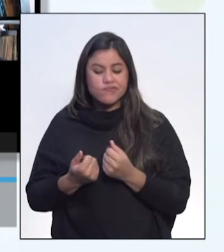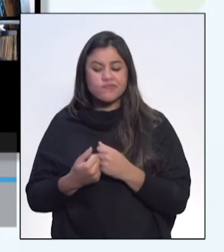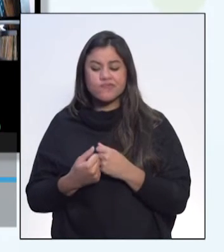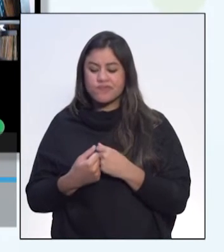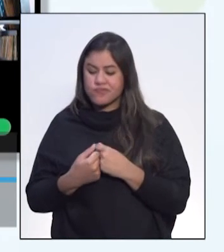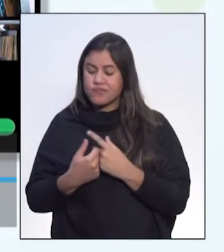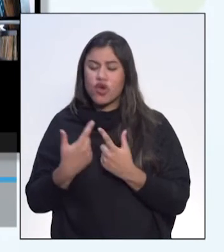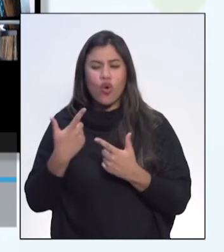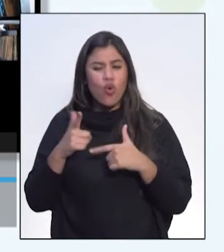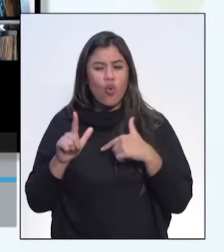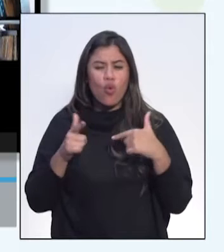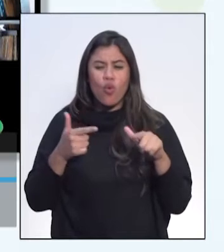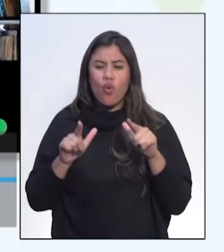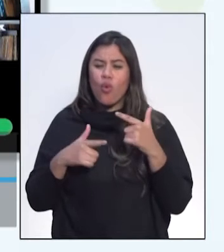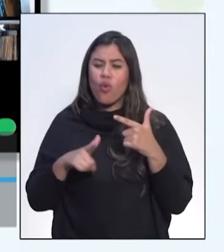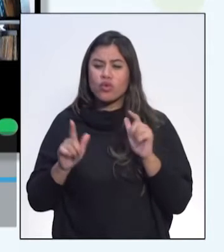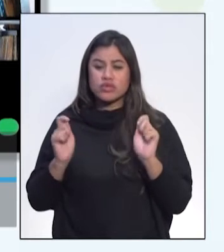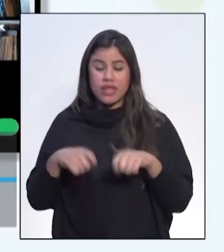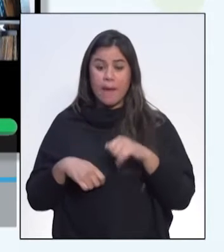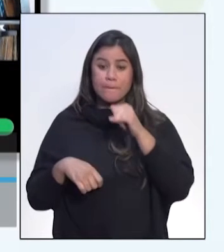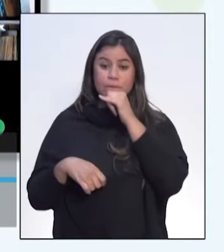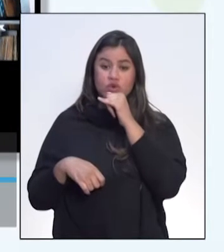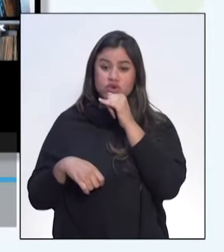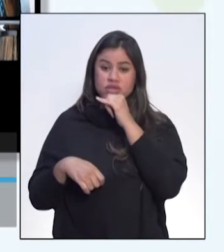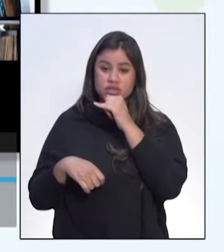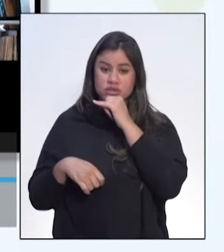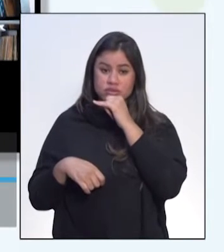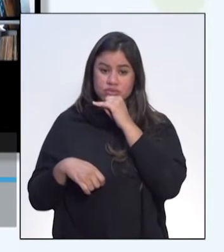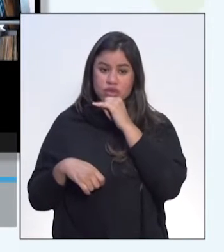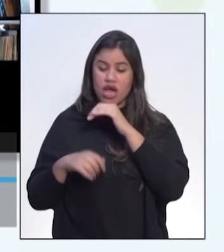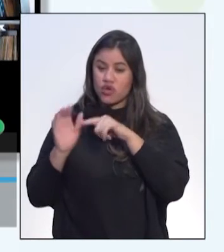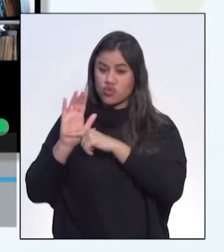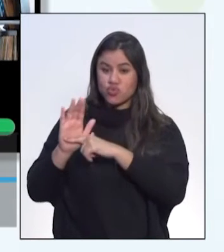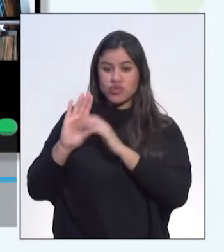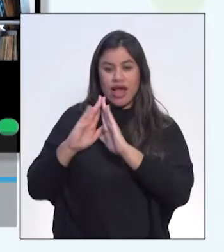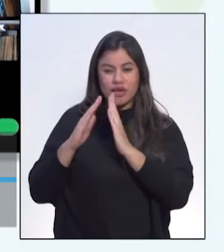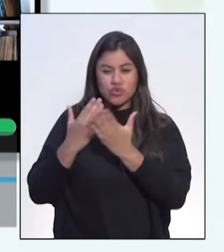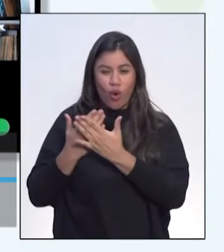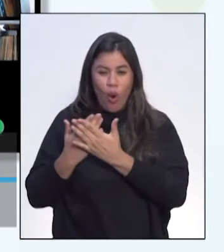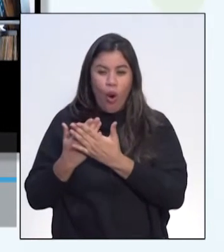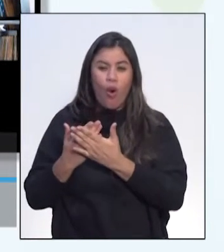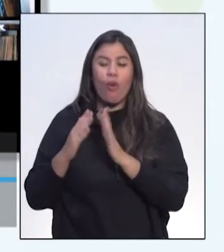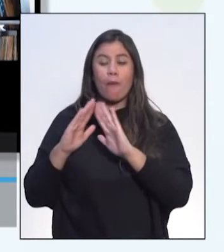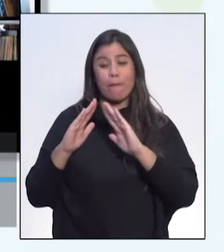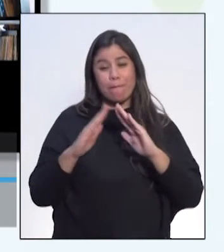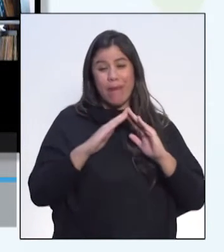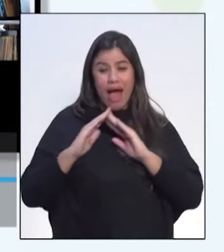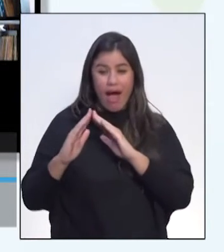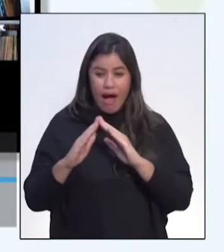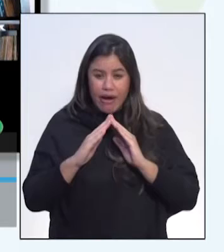diversas outras coisas, né, como construir a sua própria escola, o seu próprio bairro.